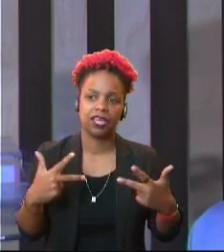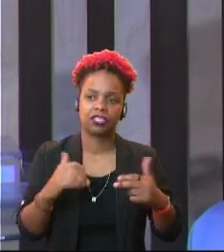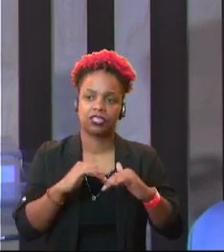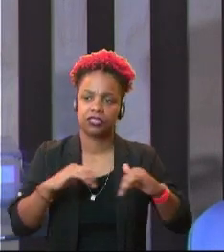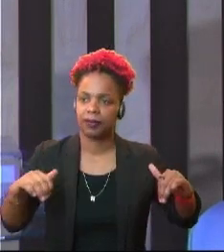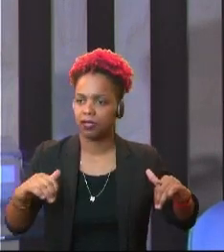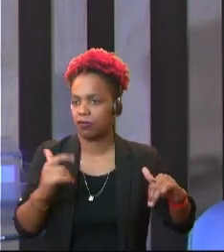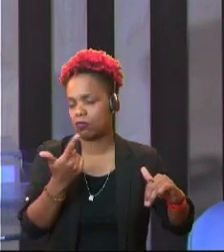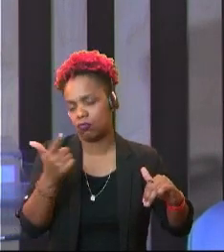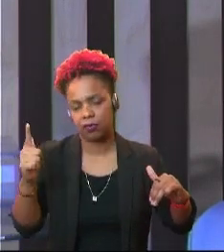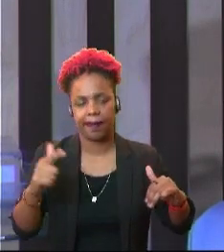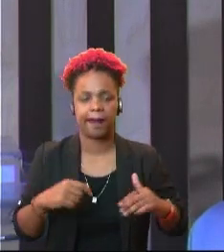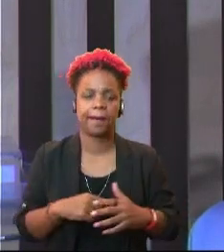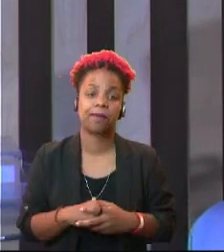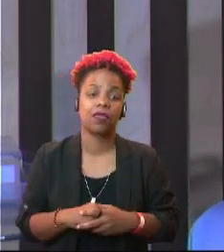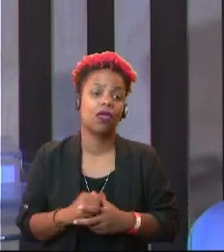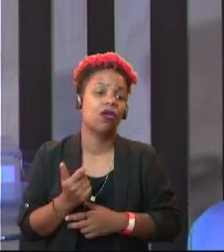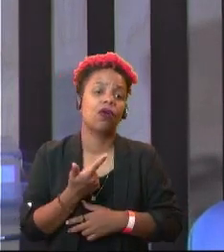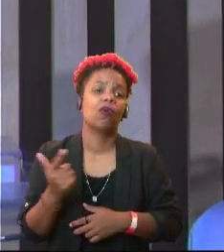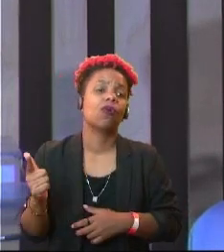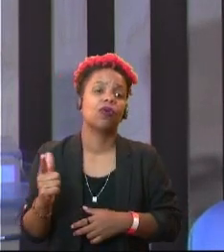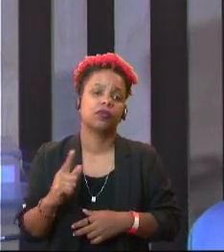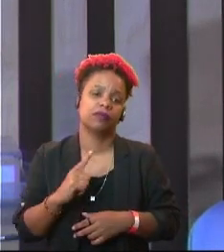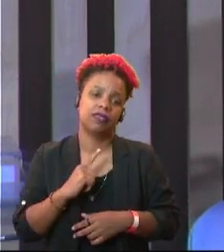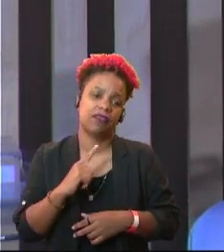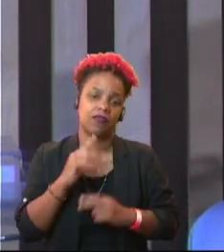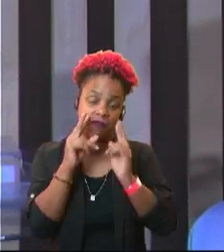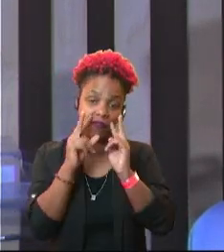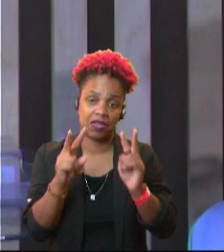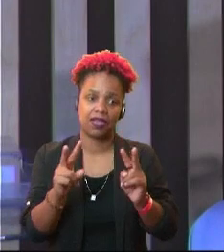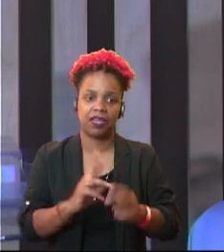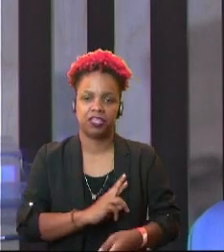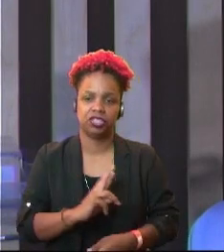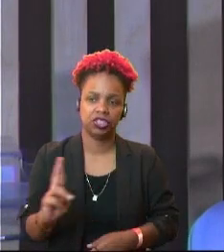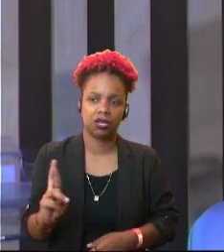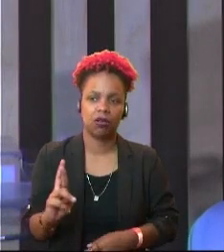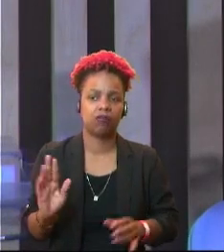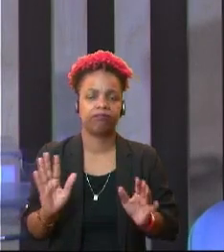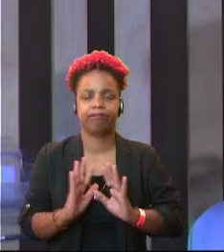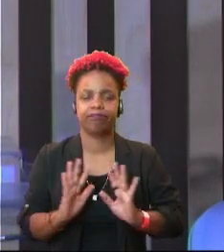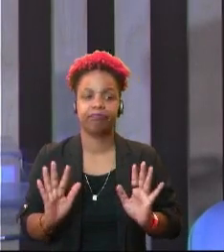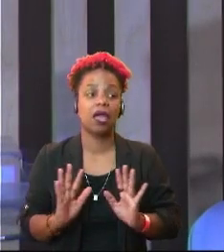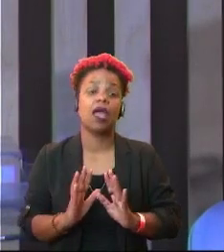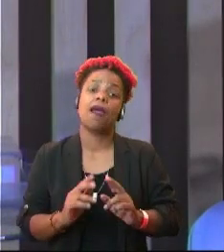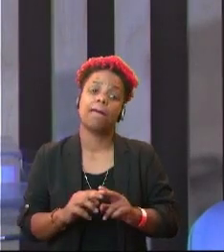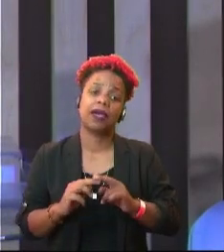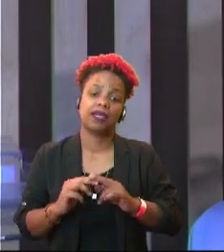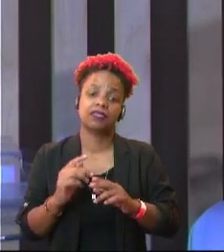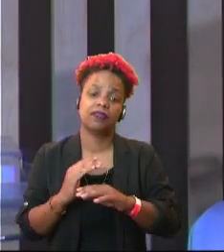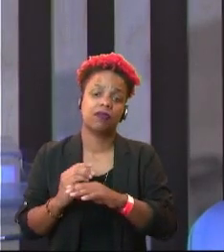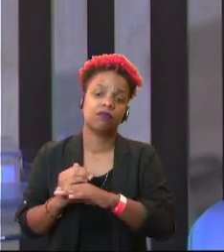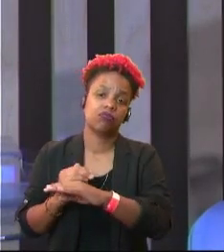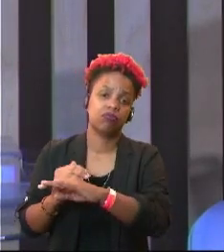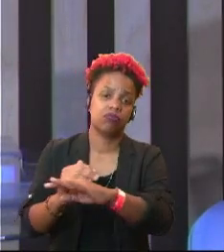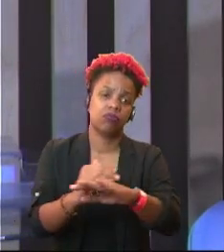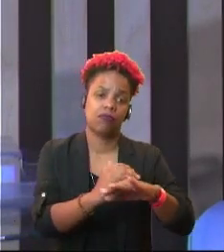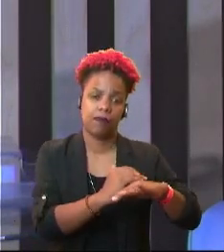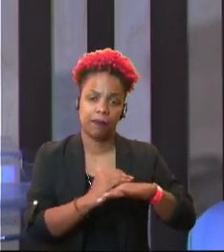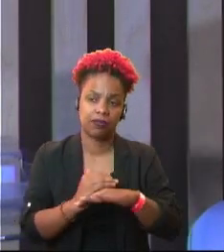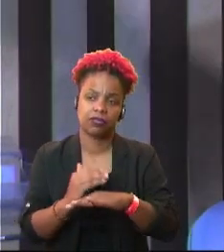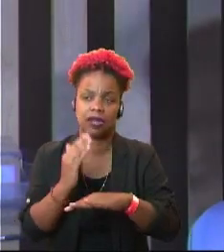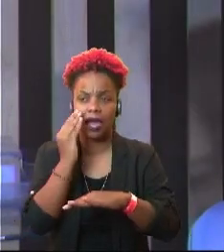tá? Em que outras, a gente vê isso em religiosas e tudo, isso traz uma certa homogeneidade para a